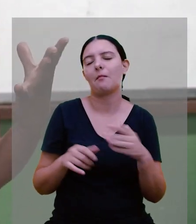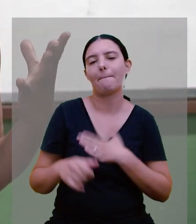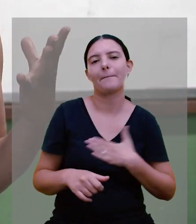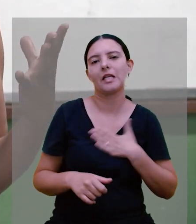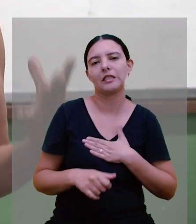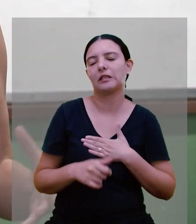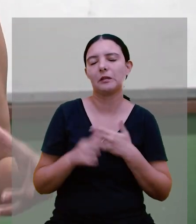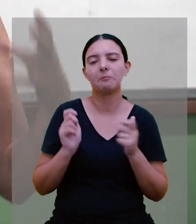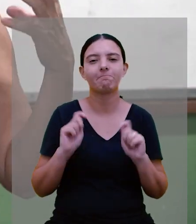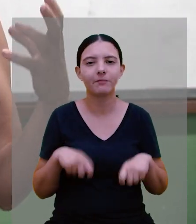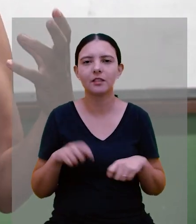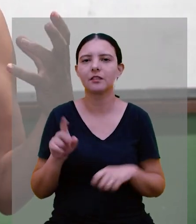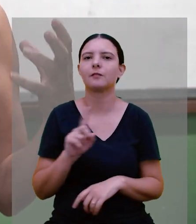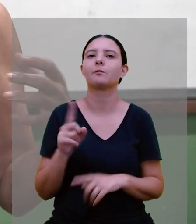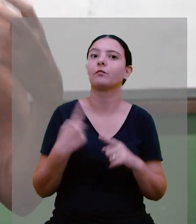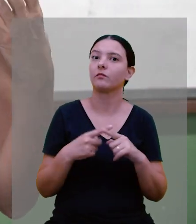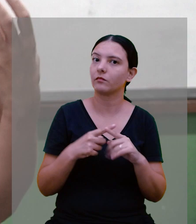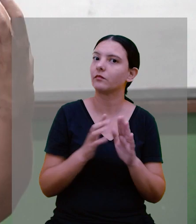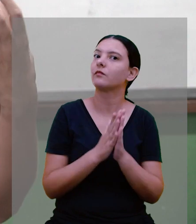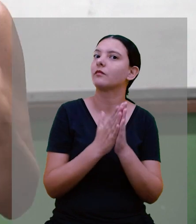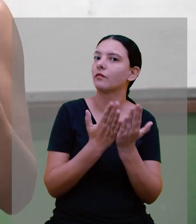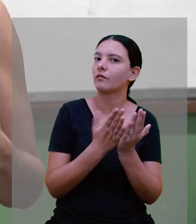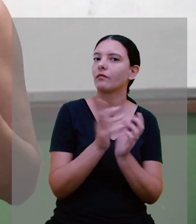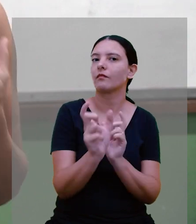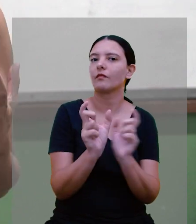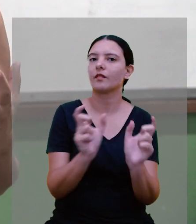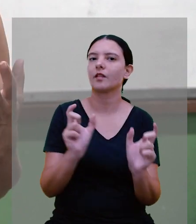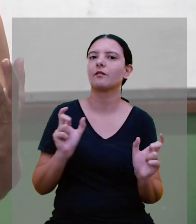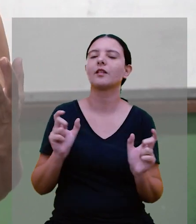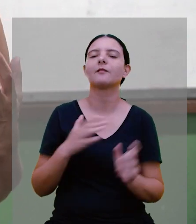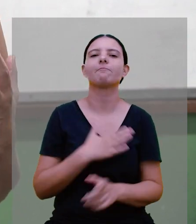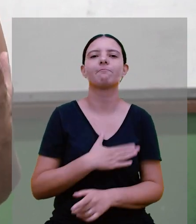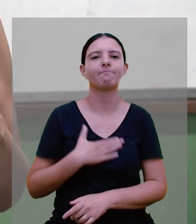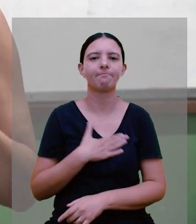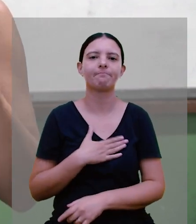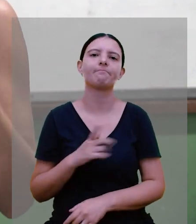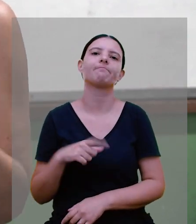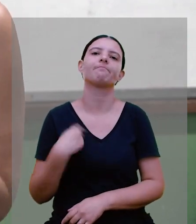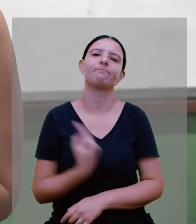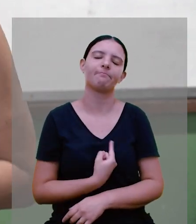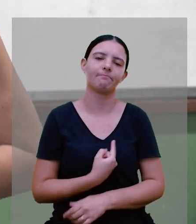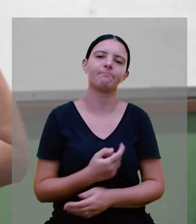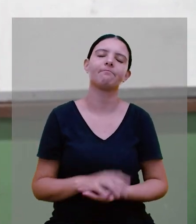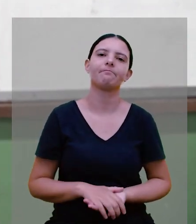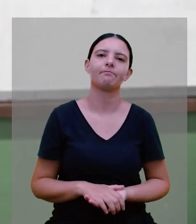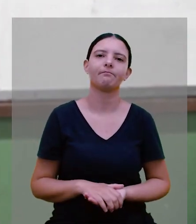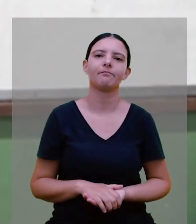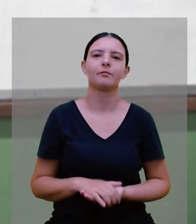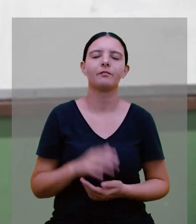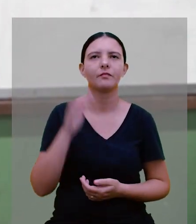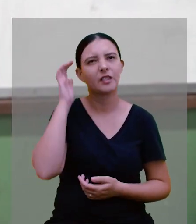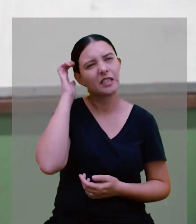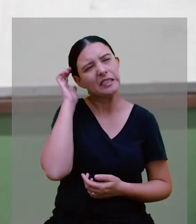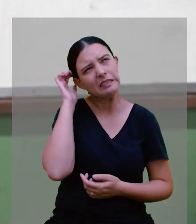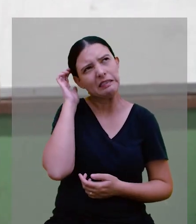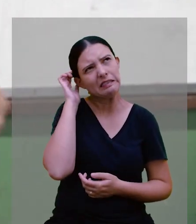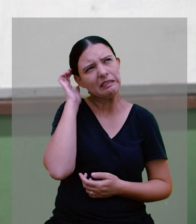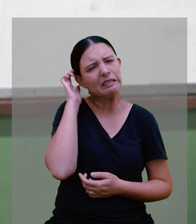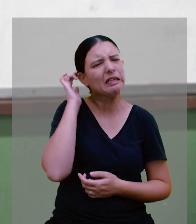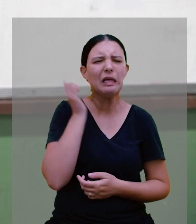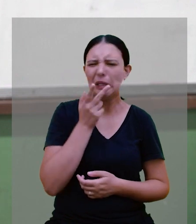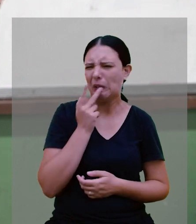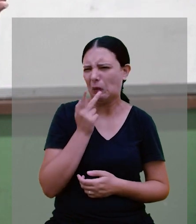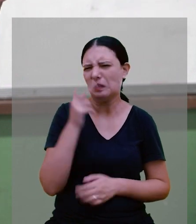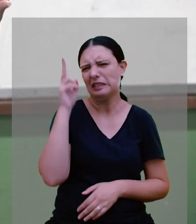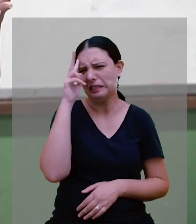prazer. Porque o livro e a palavra é que produzem isso na gente. Bom, eu acho que se eu falar um pouquinho a minha história e deixar